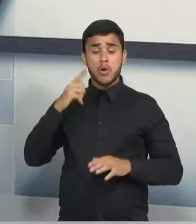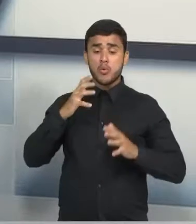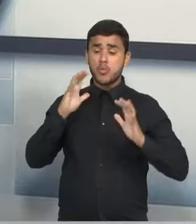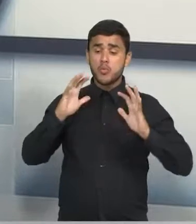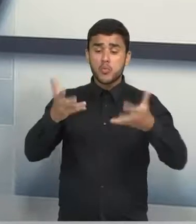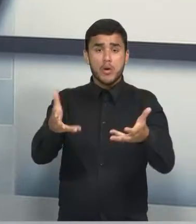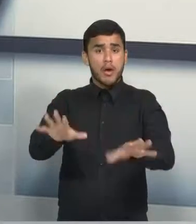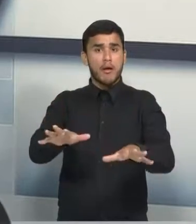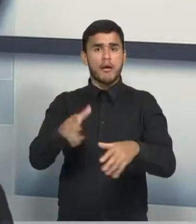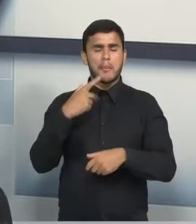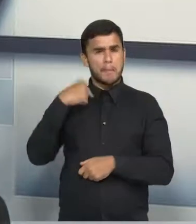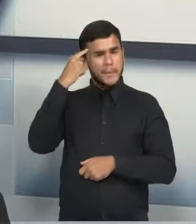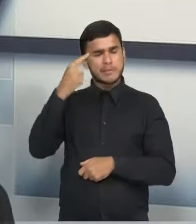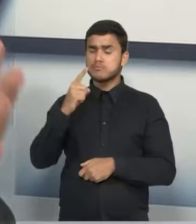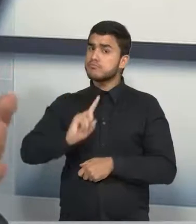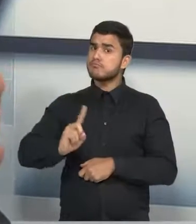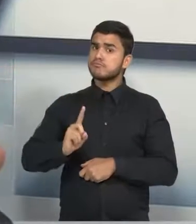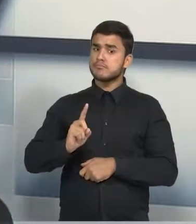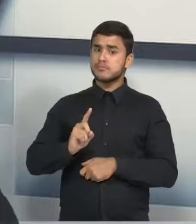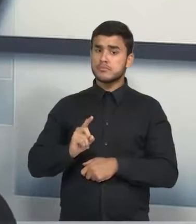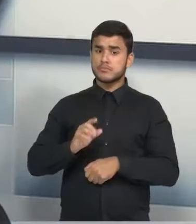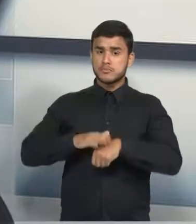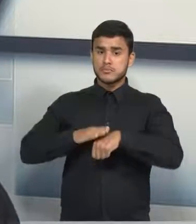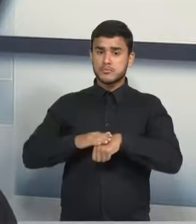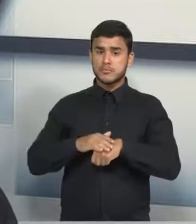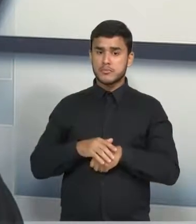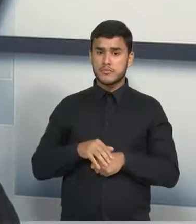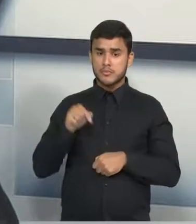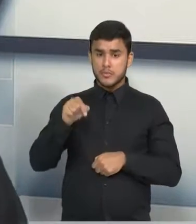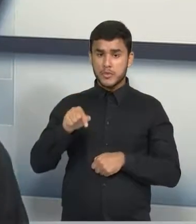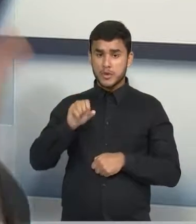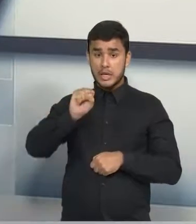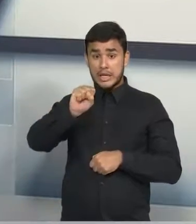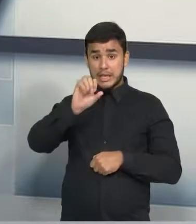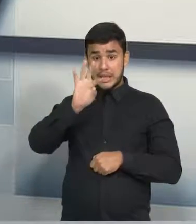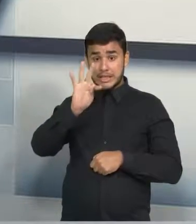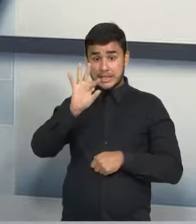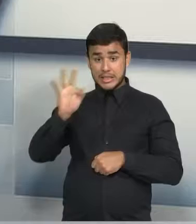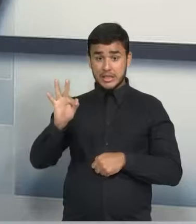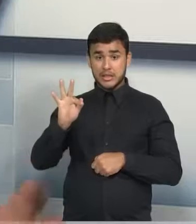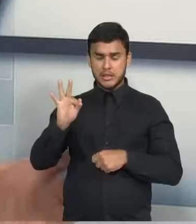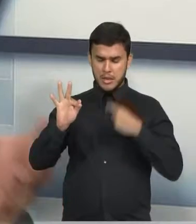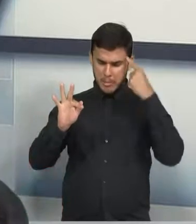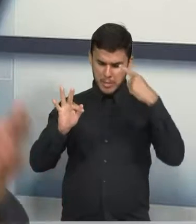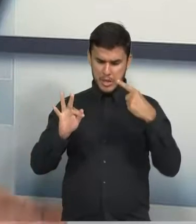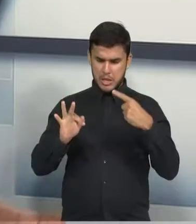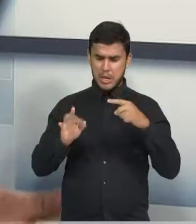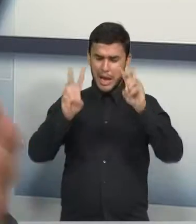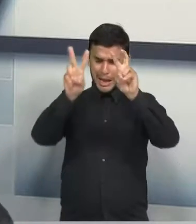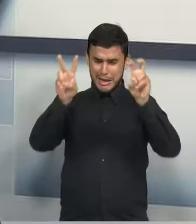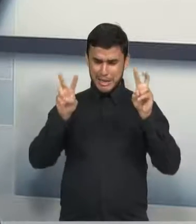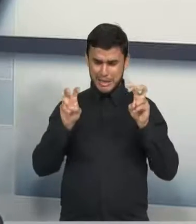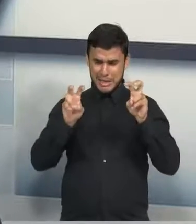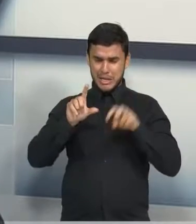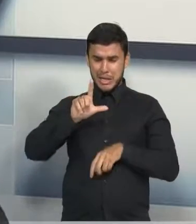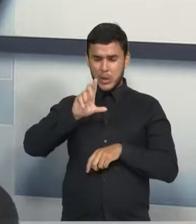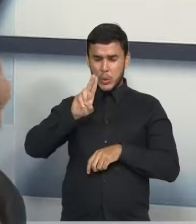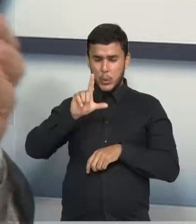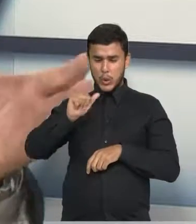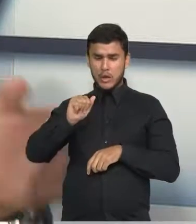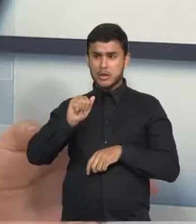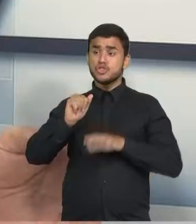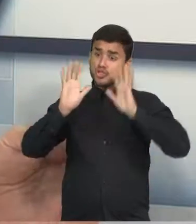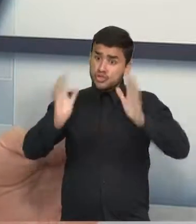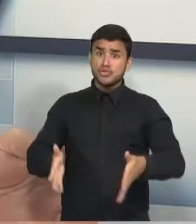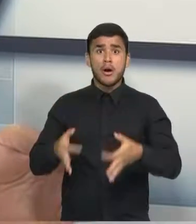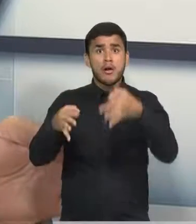colocada a frase dela, o Supremo Tribunal Federal não poderia se apequenar e passar a pautar a história da prisão